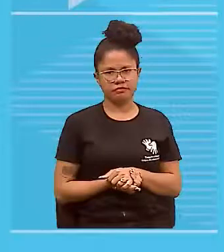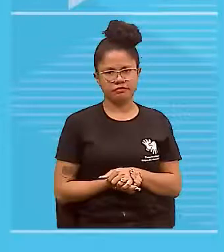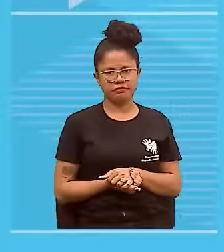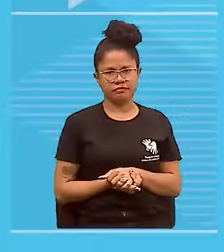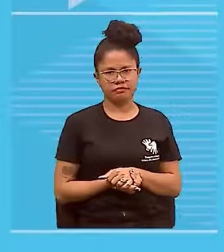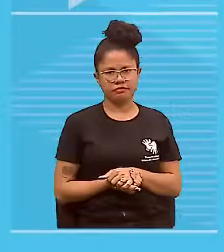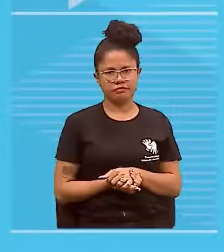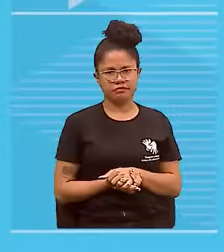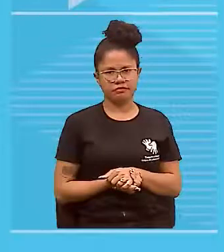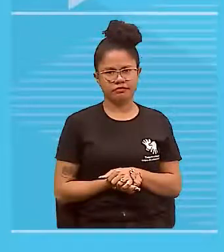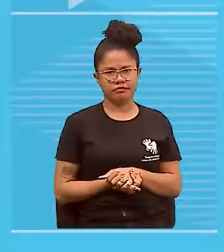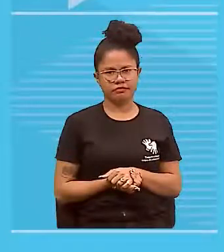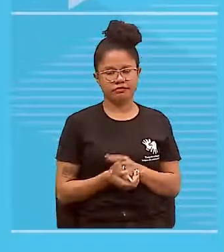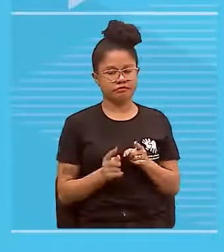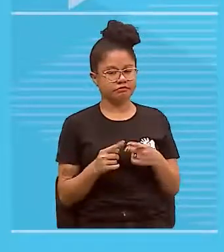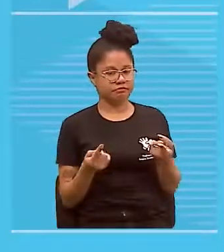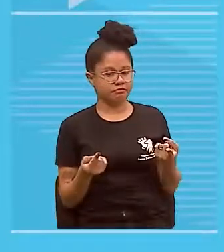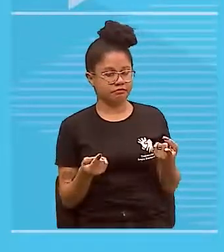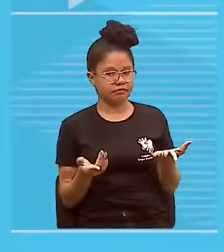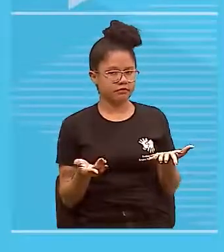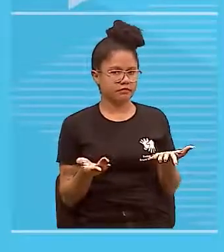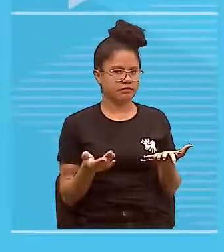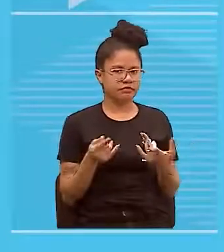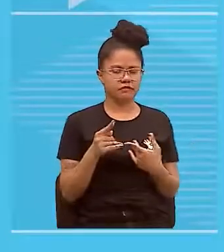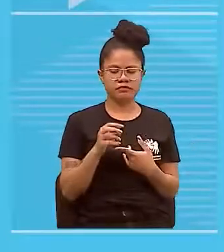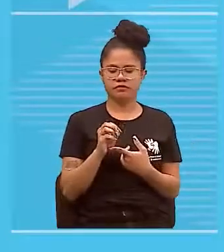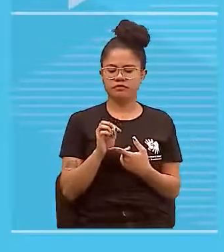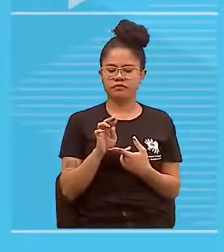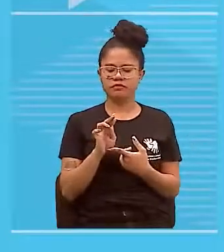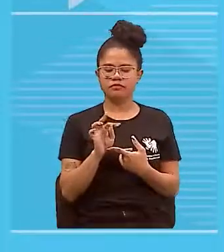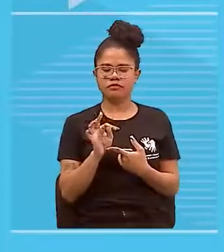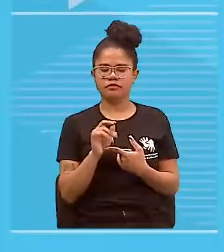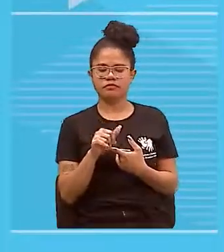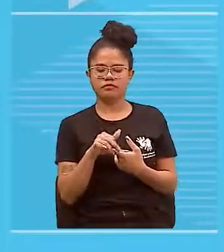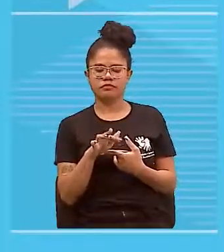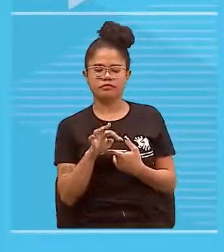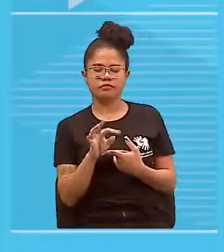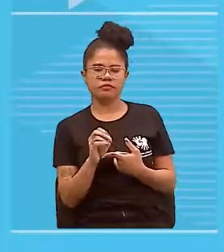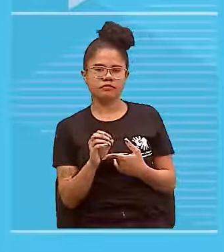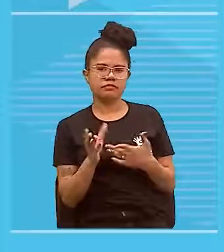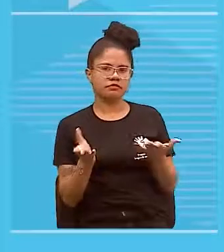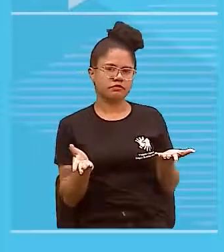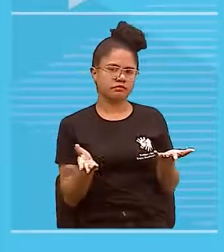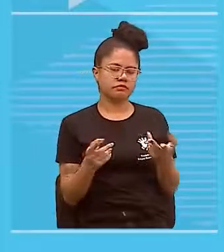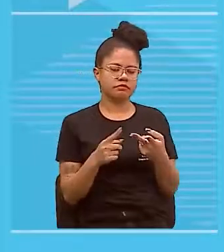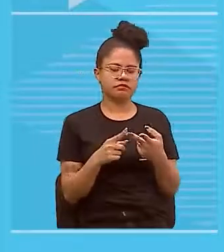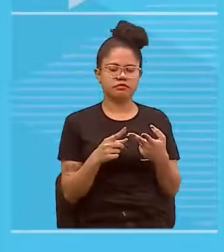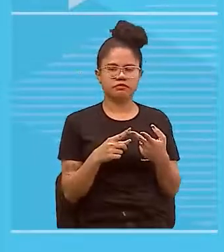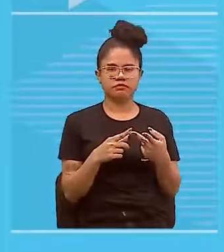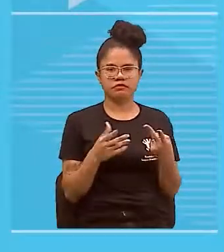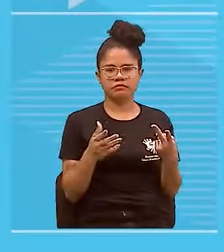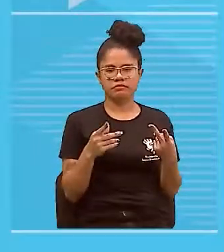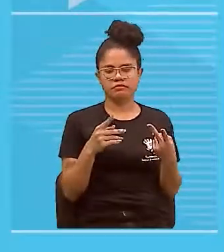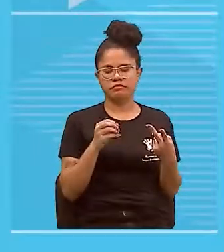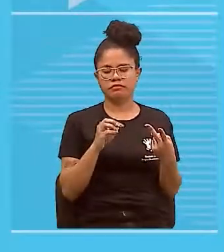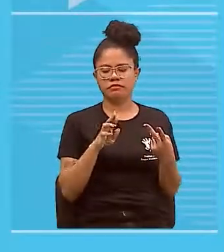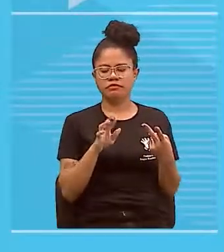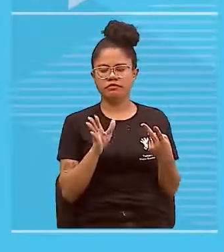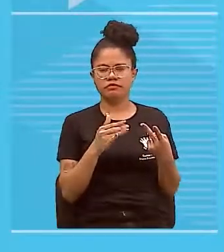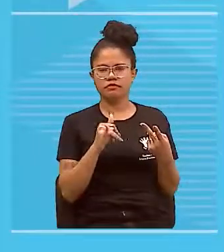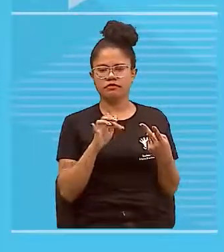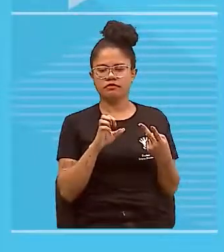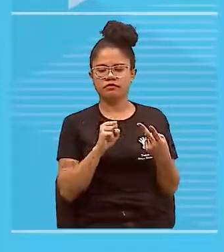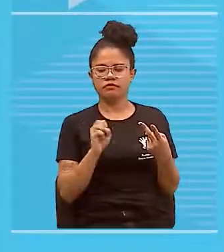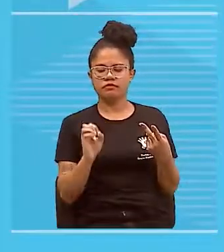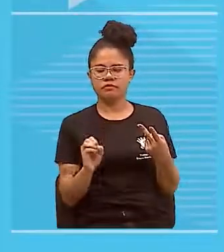portanto então assim por isso vai passando